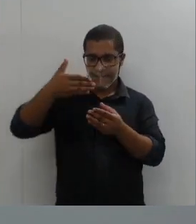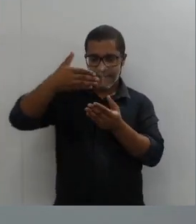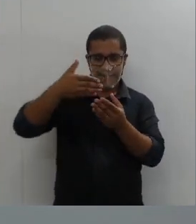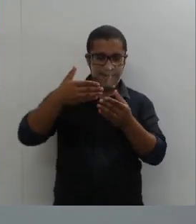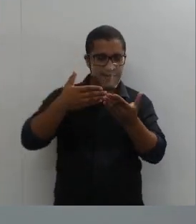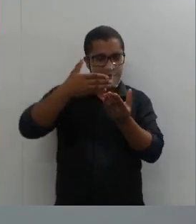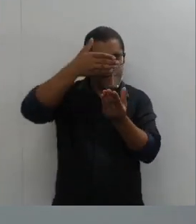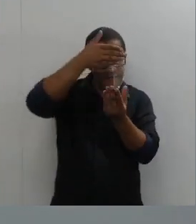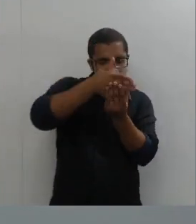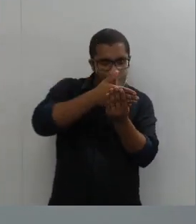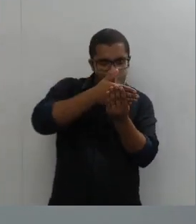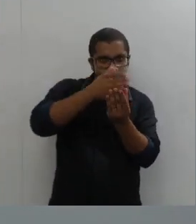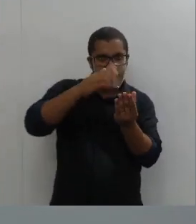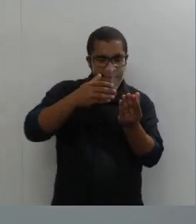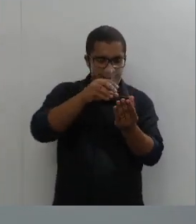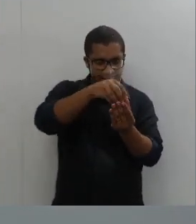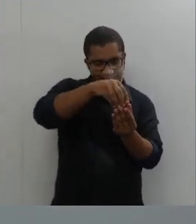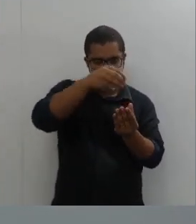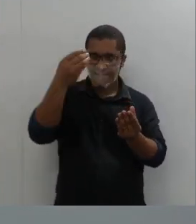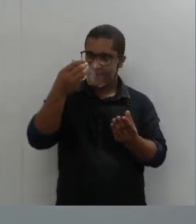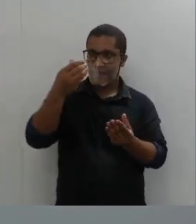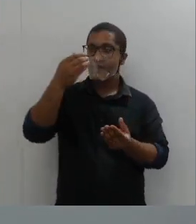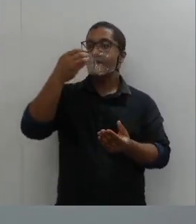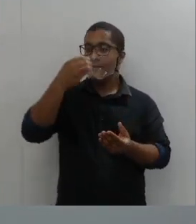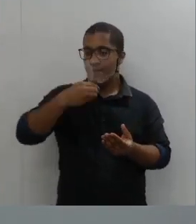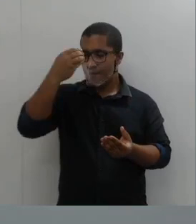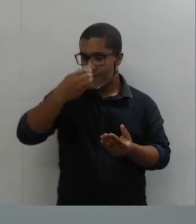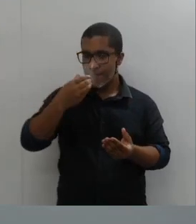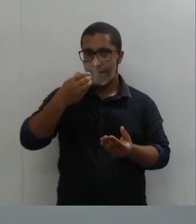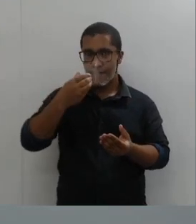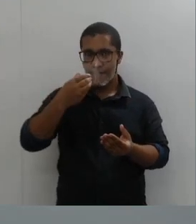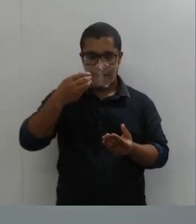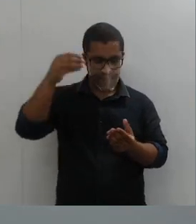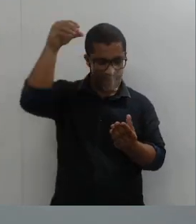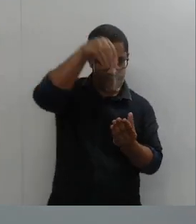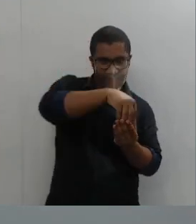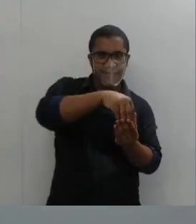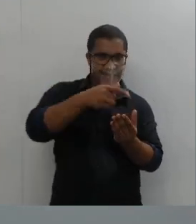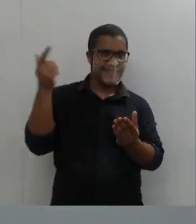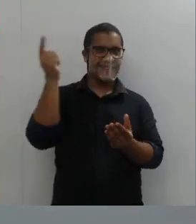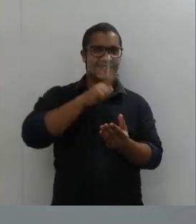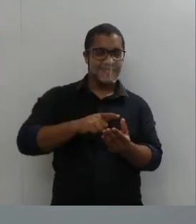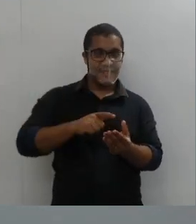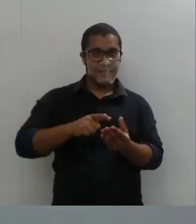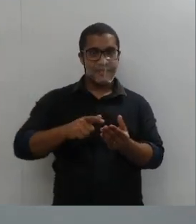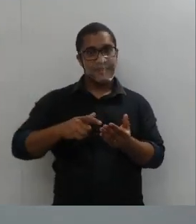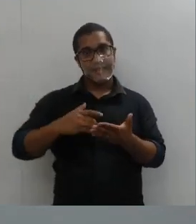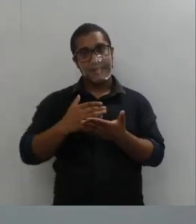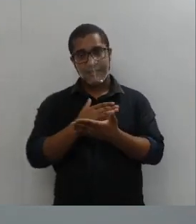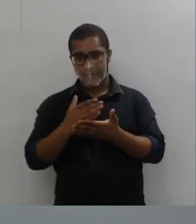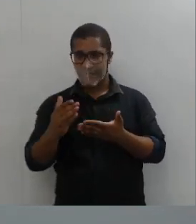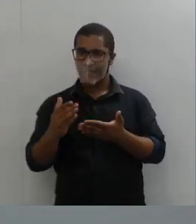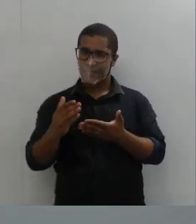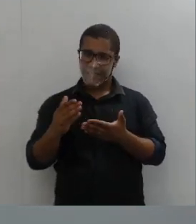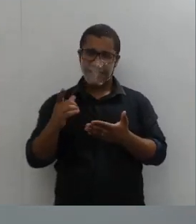a gente tirava, limpava, dava um soprinho. E hoje em dia isso nem existe mais, só em algumas lojas que ainda colecionam